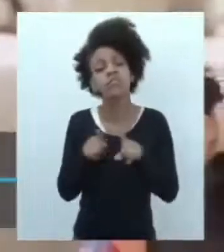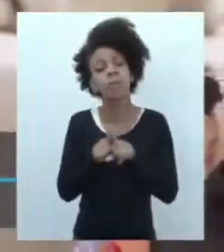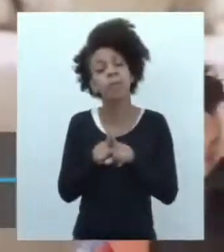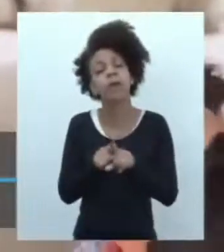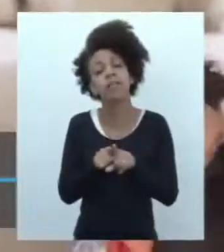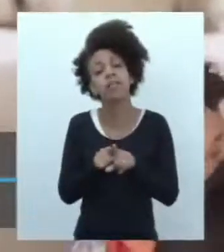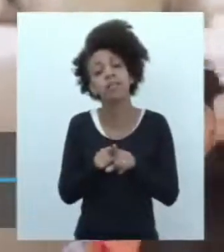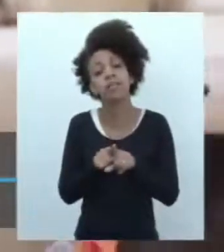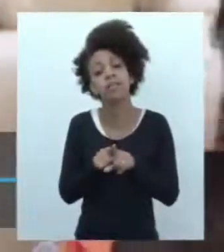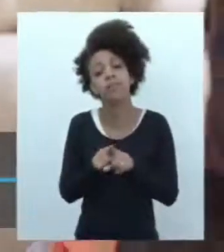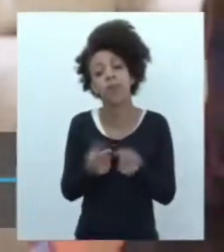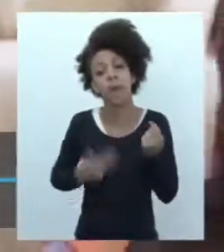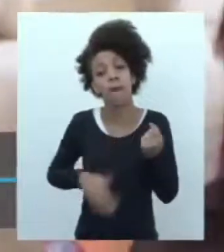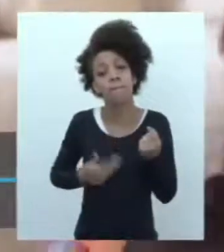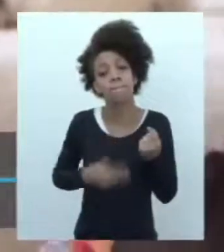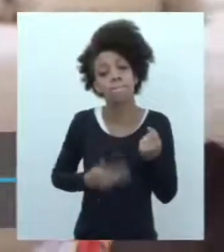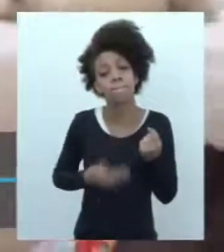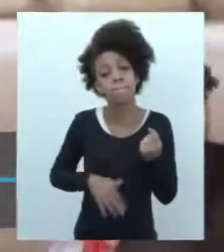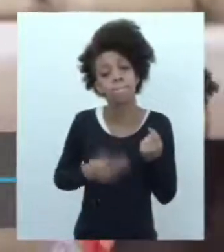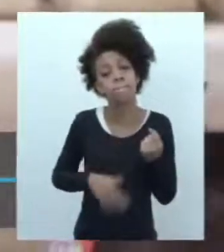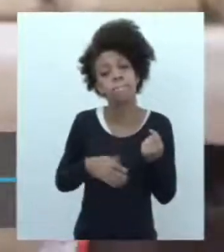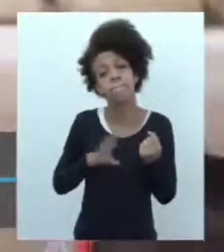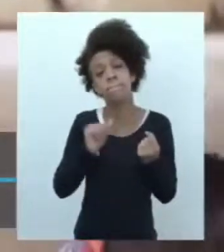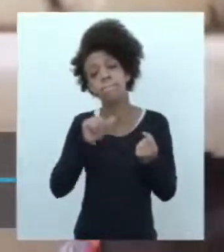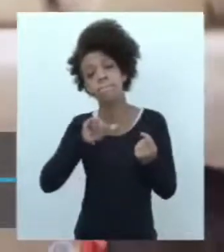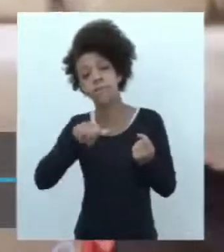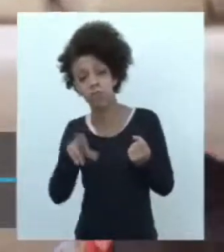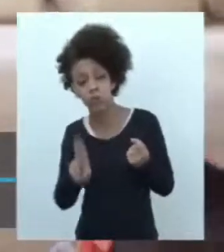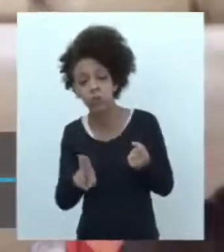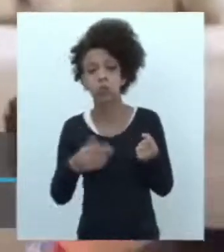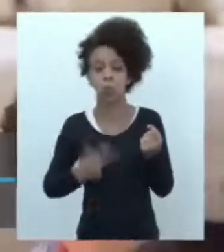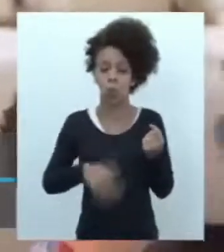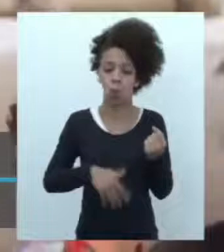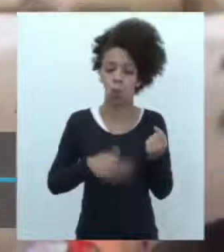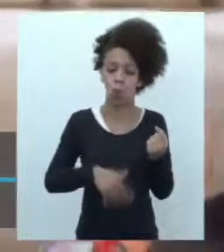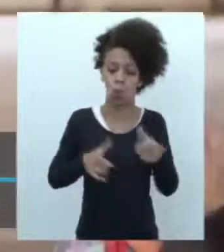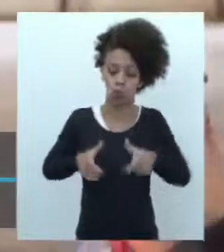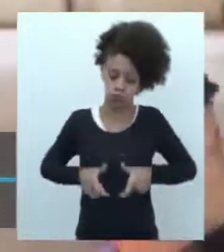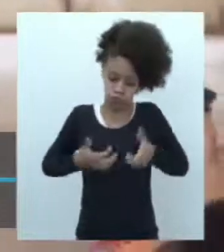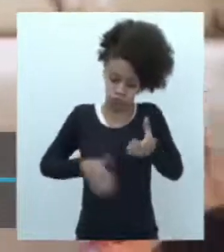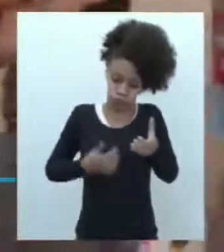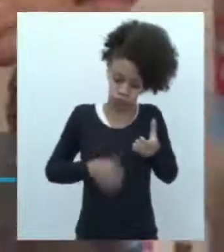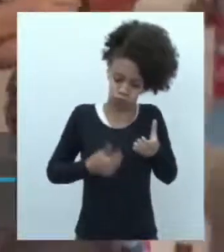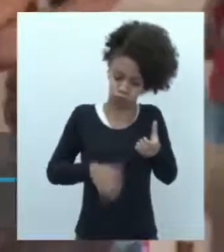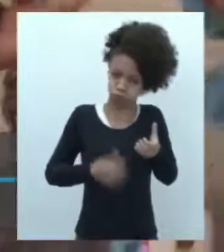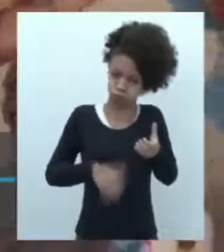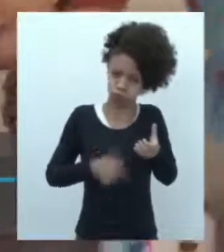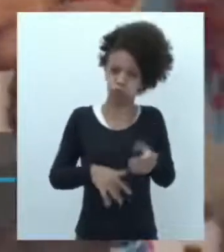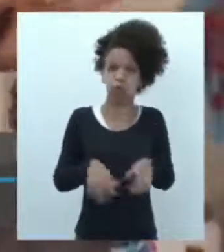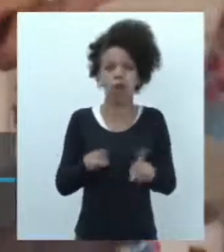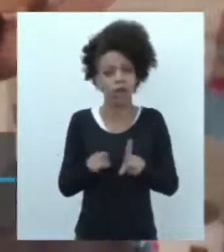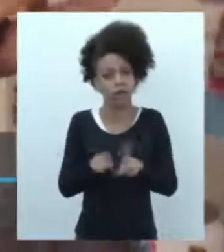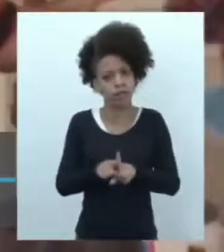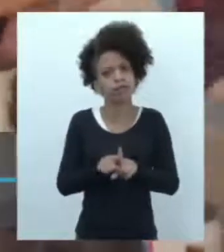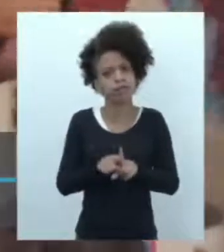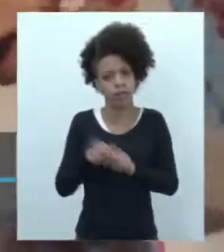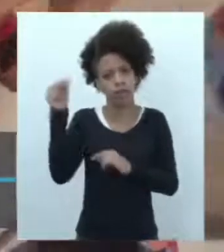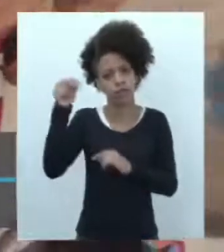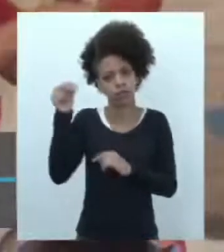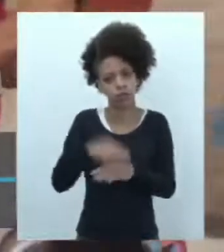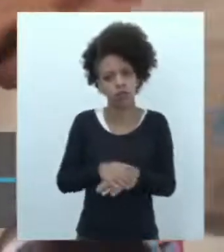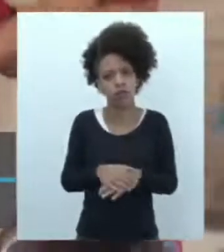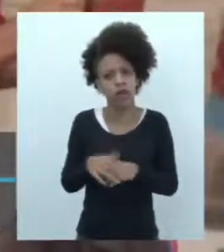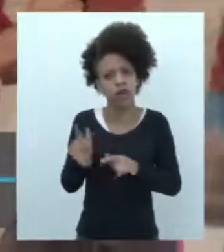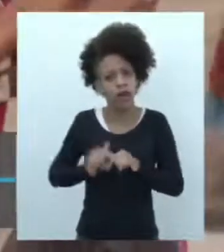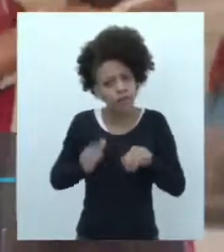a adesão do banjo artesanal, banjos feitos em Marapani, banjo feito em Curuçá. Aqui em Belém também tem muitos artesãos que fazem